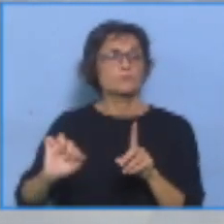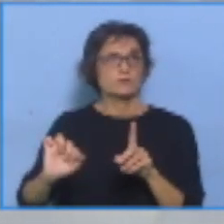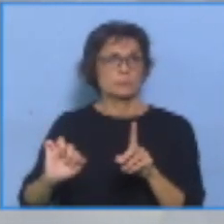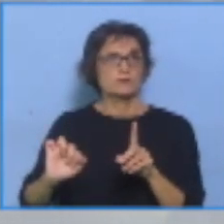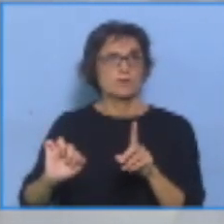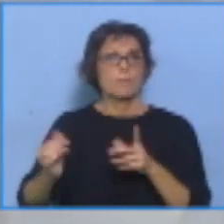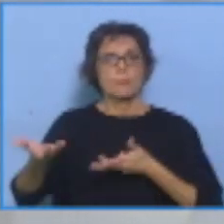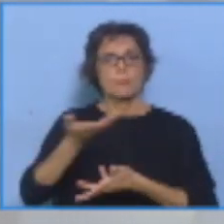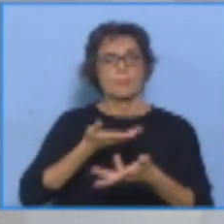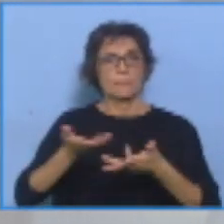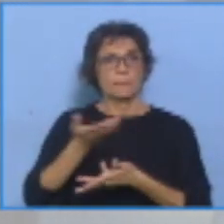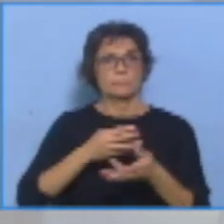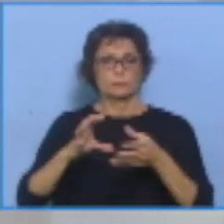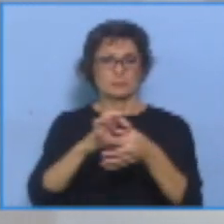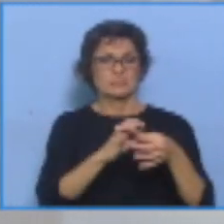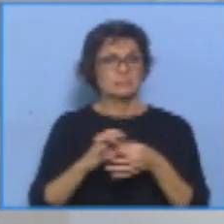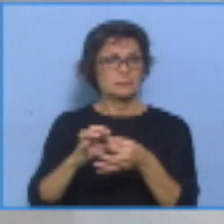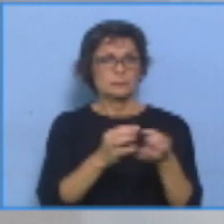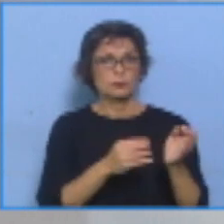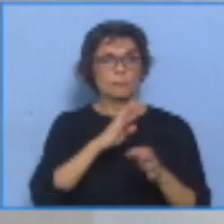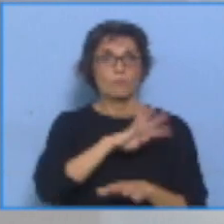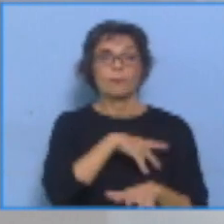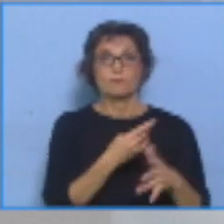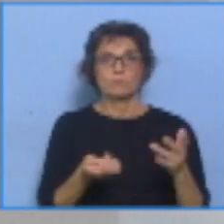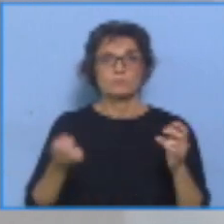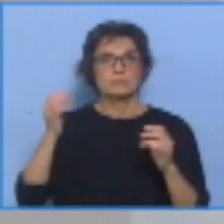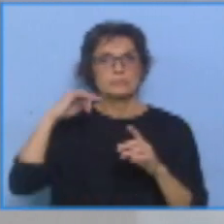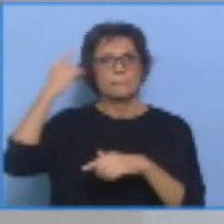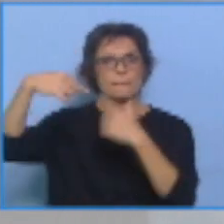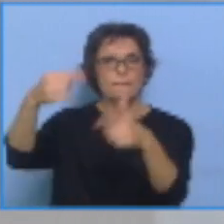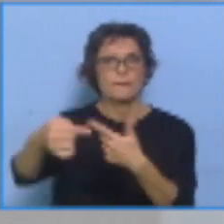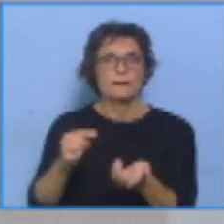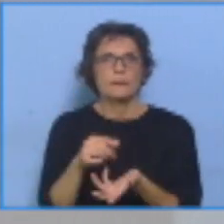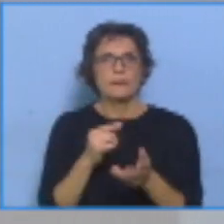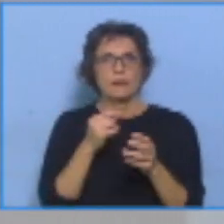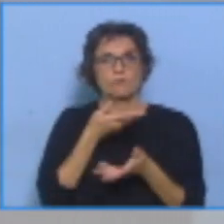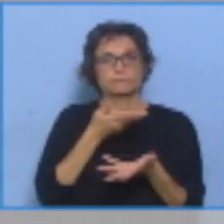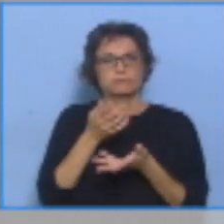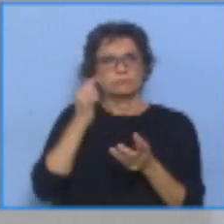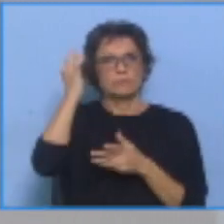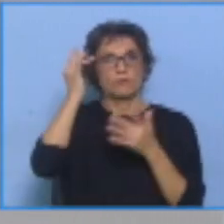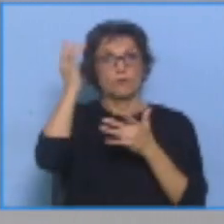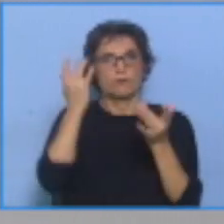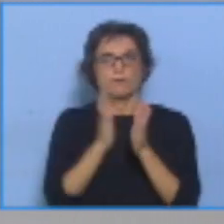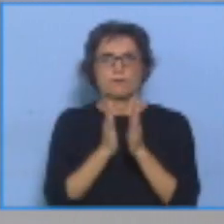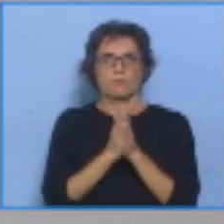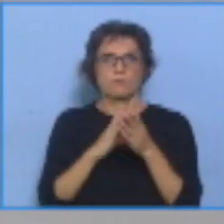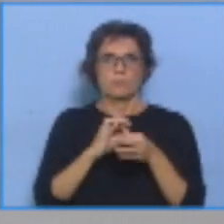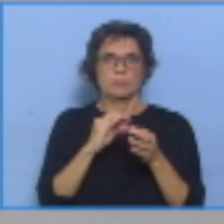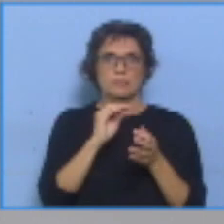relações entre poesia e transcendência. E particularmente este diálogo que a teologia vai estabelecendo com a literatura,